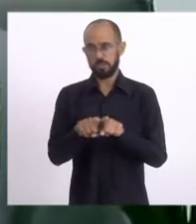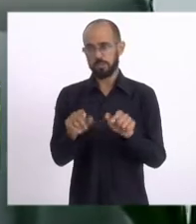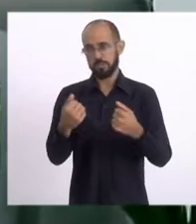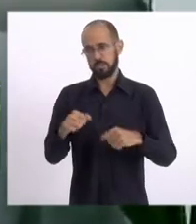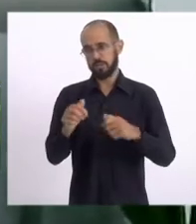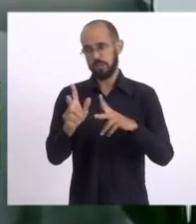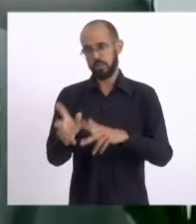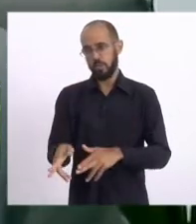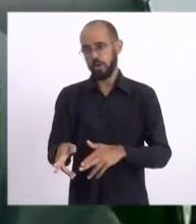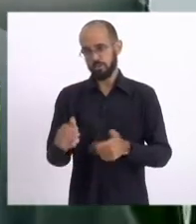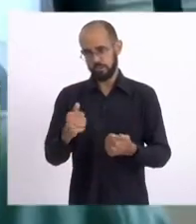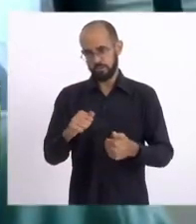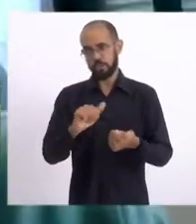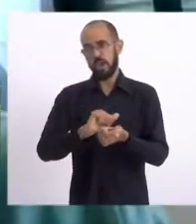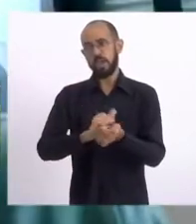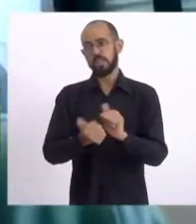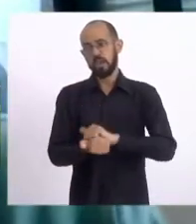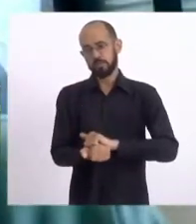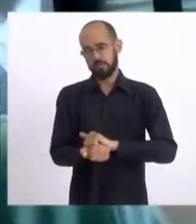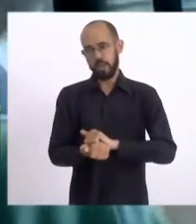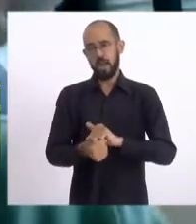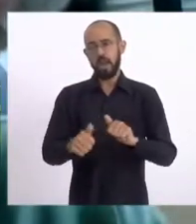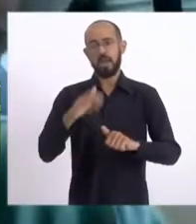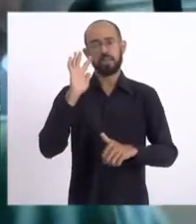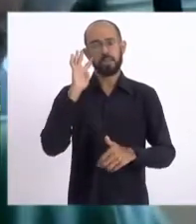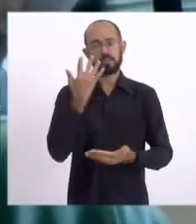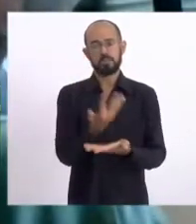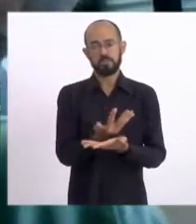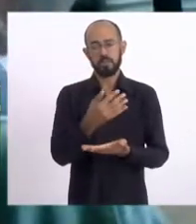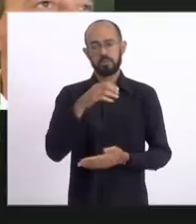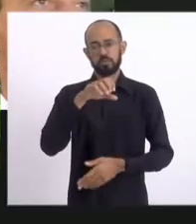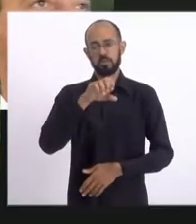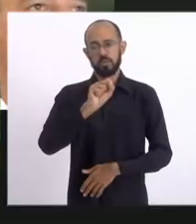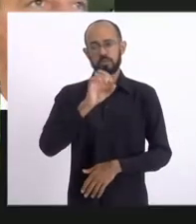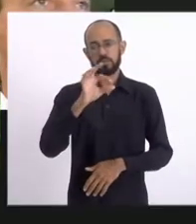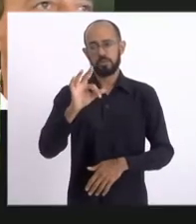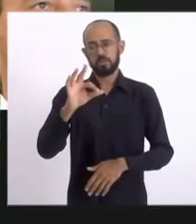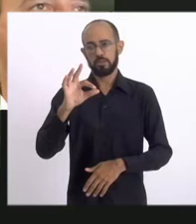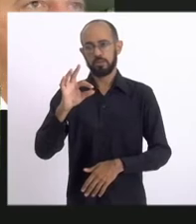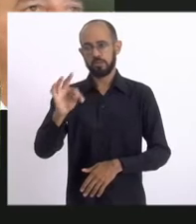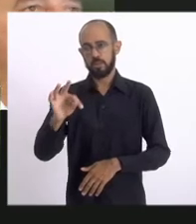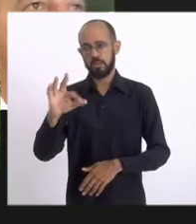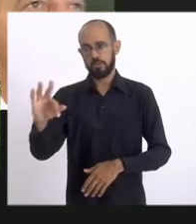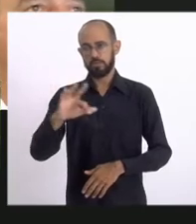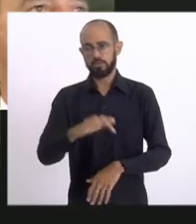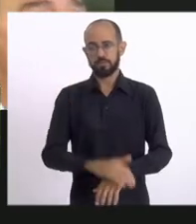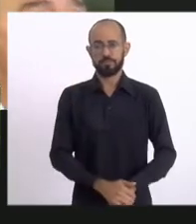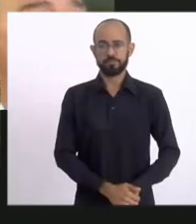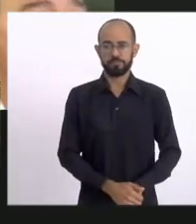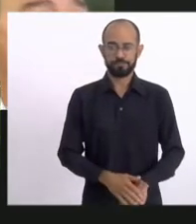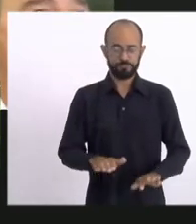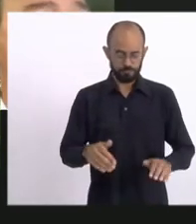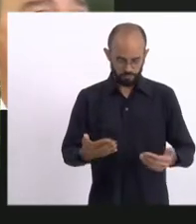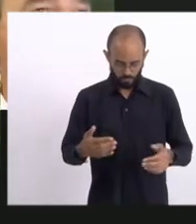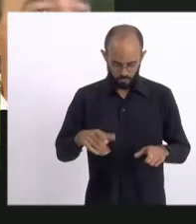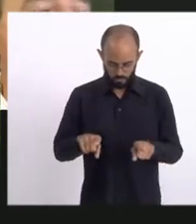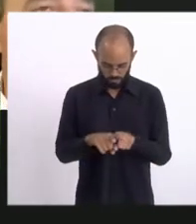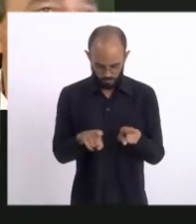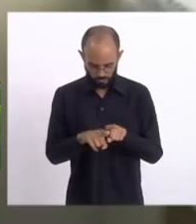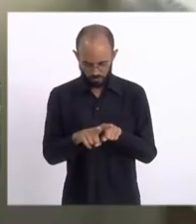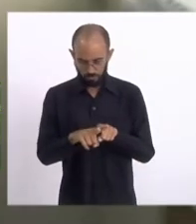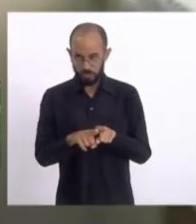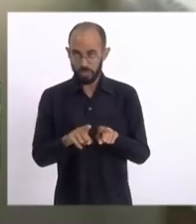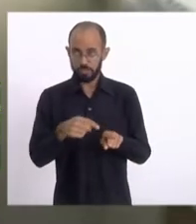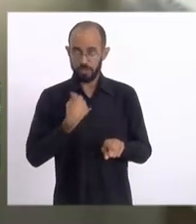tem que adequar a decisão do Supremo. Não, e muito menos, que cai entre nós, e nós somos